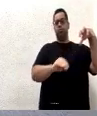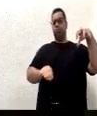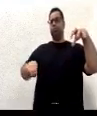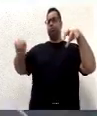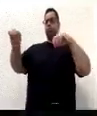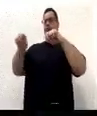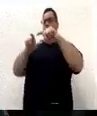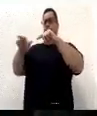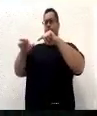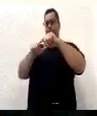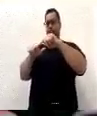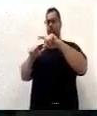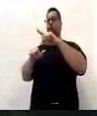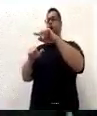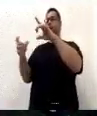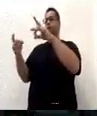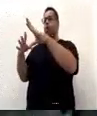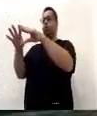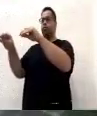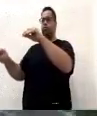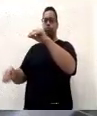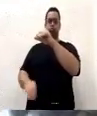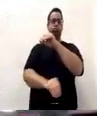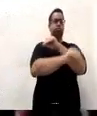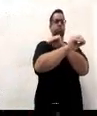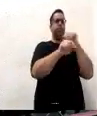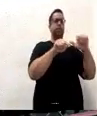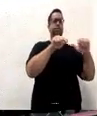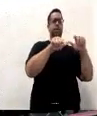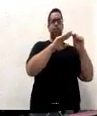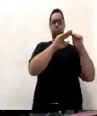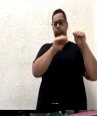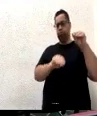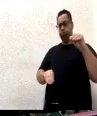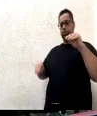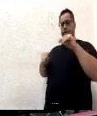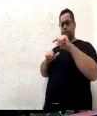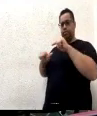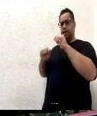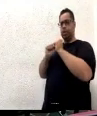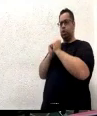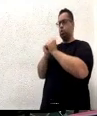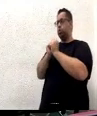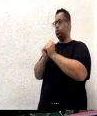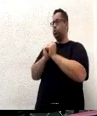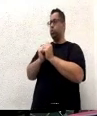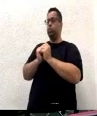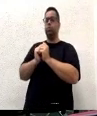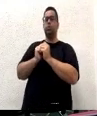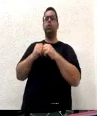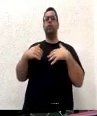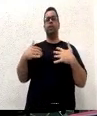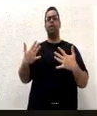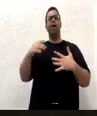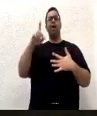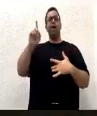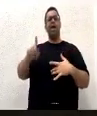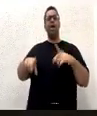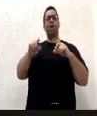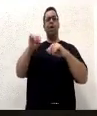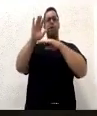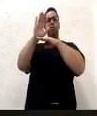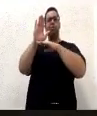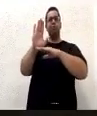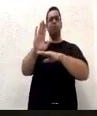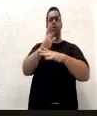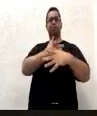vice-versa. Né? O São Luís, que tem menos agente, o Centro, que tem menos agente, Cascalho, não tenho agente, vai a equipe para lá,